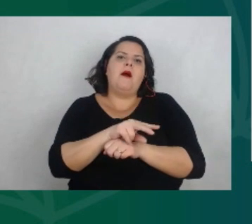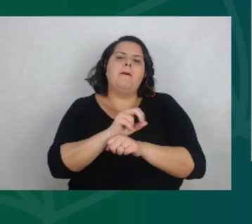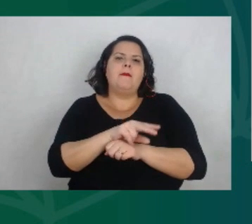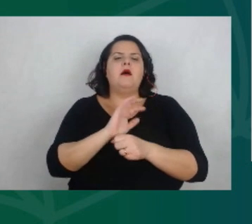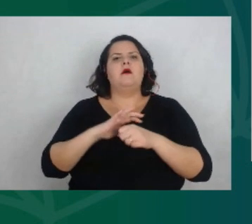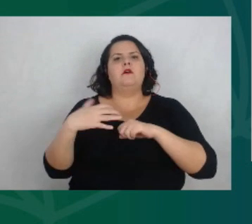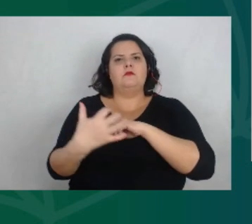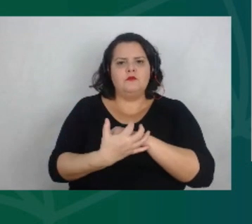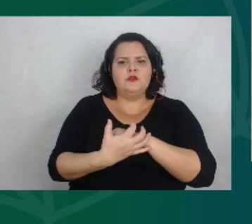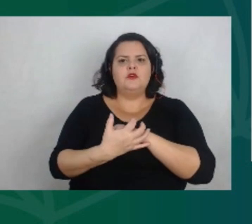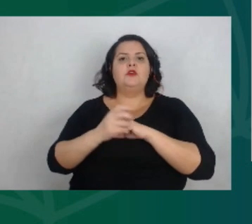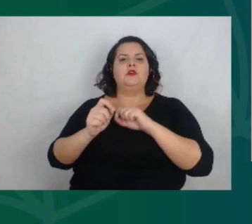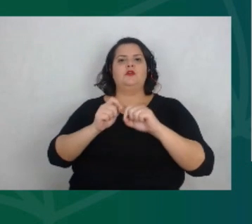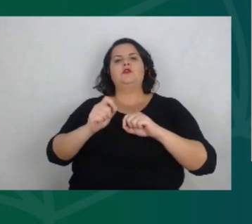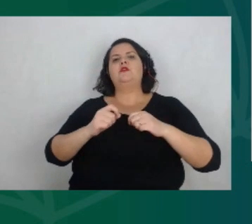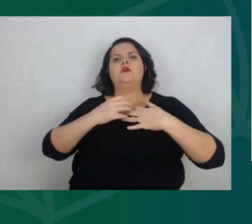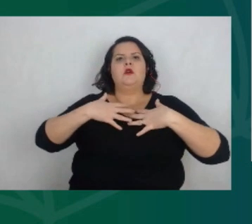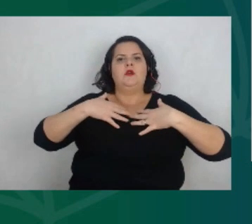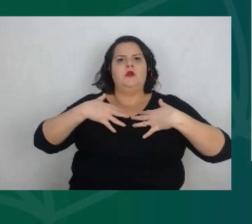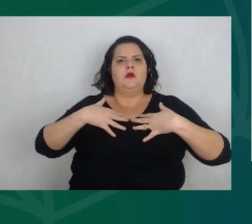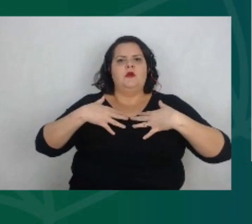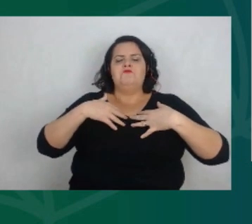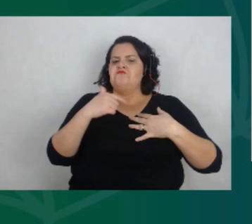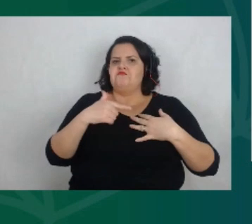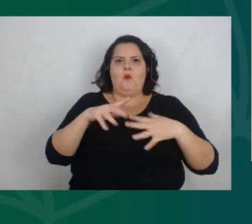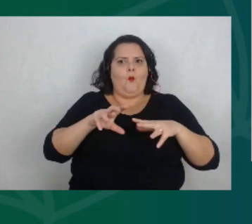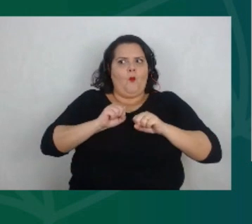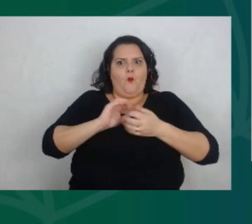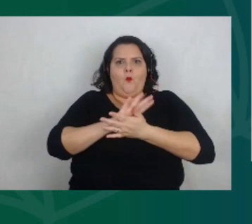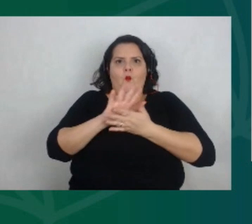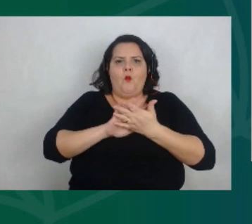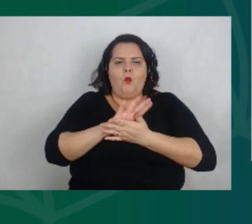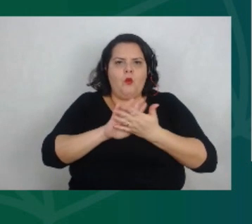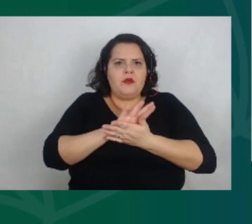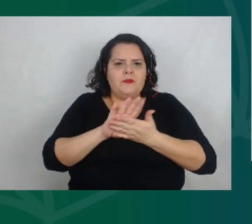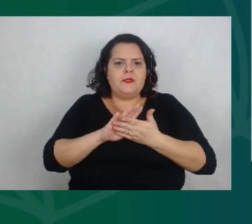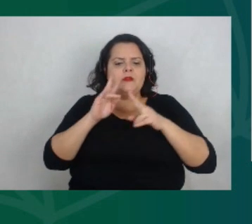protegido, não teve infecção pulmonar, se viu que não havia